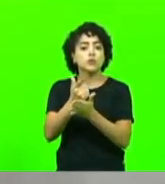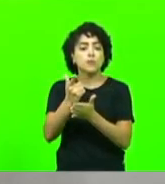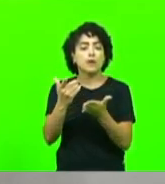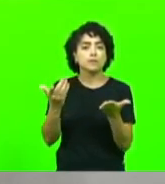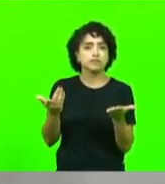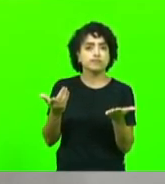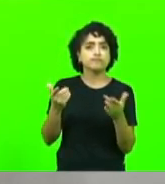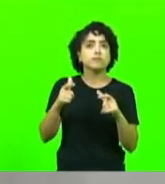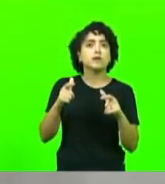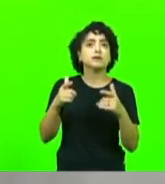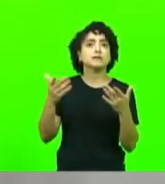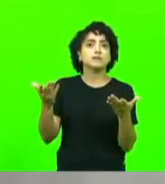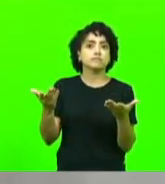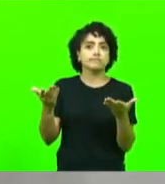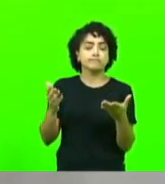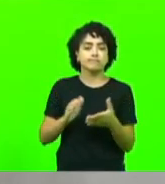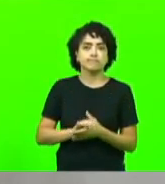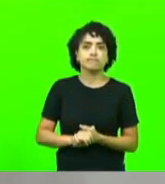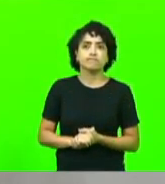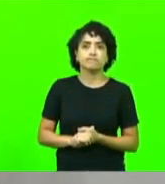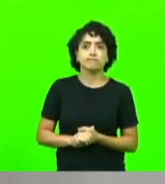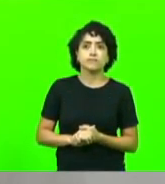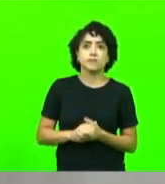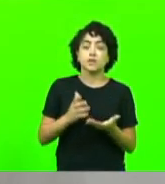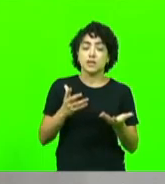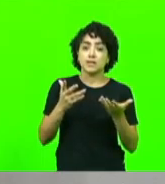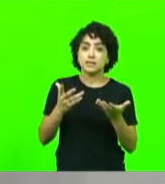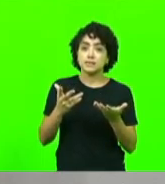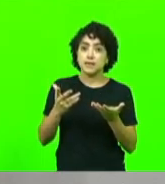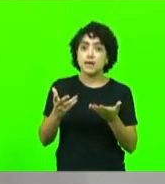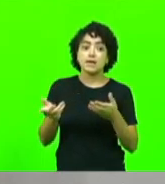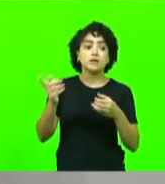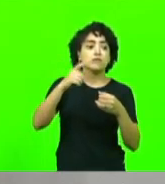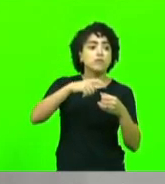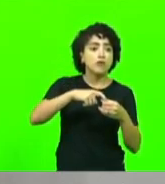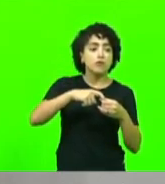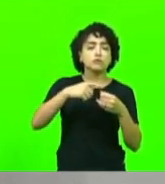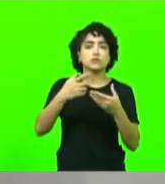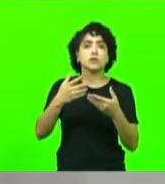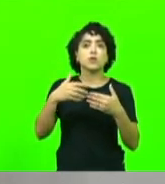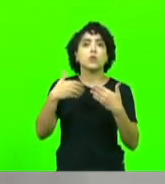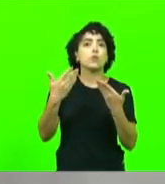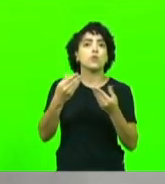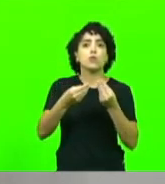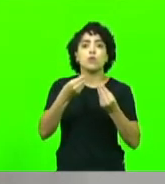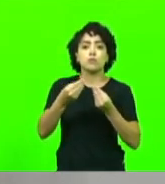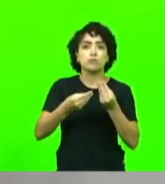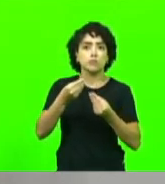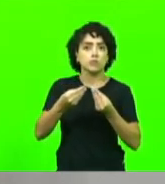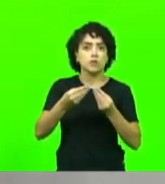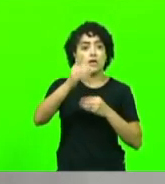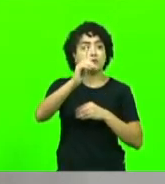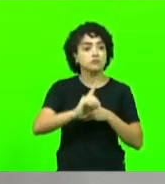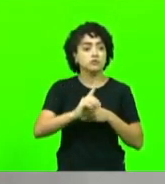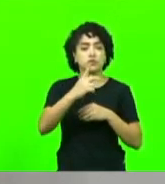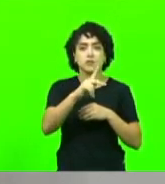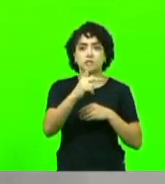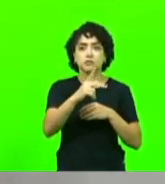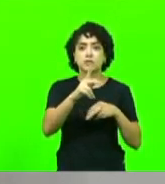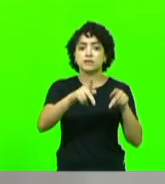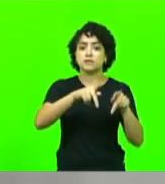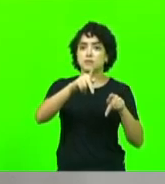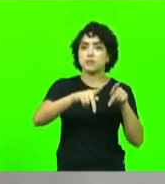tão caro, né, e querem um retorno? E qual é o retorno? É isso que é de direito dele, né?